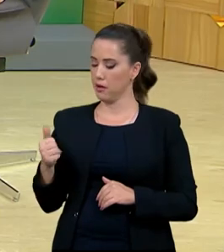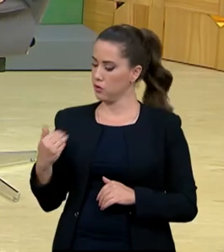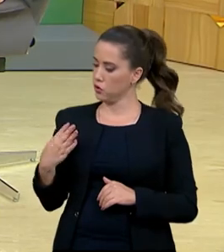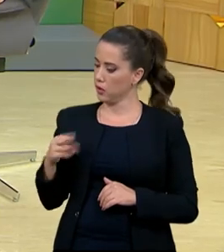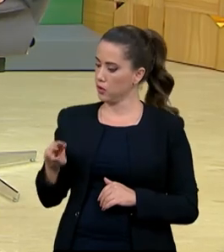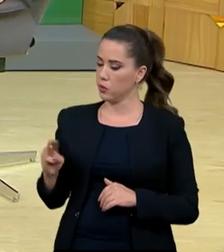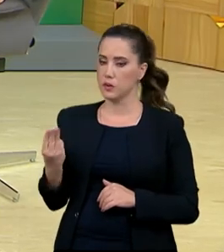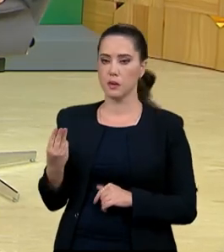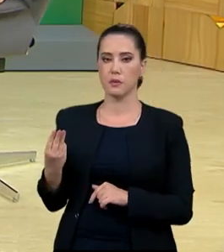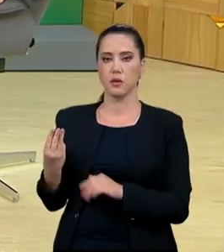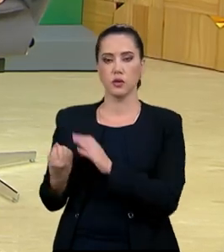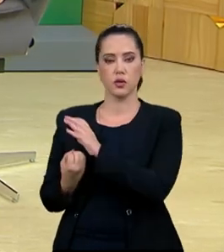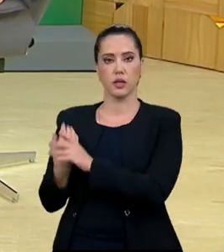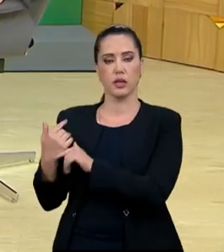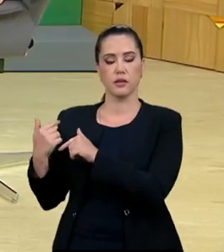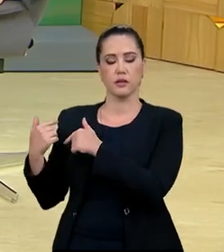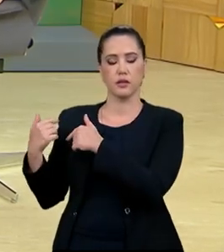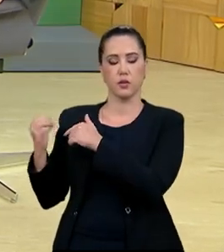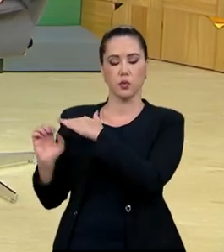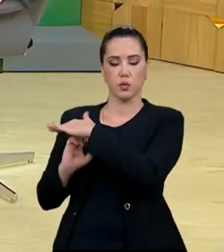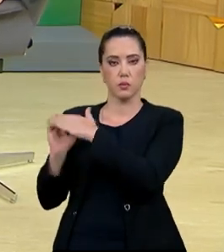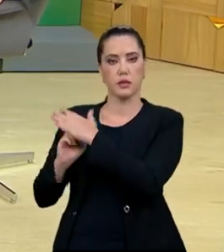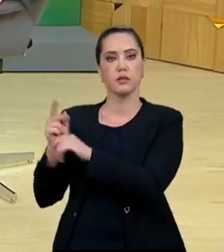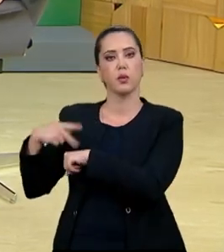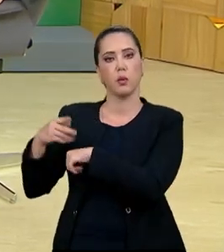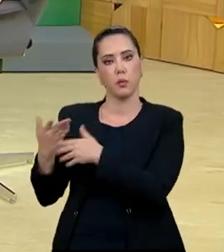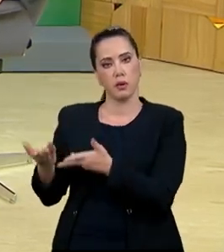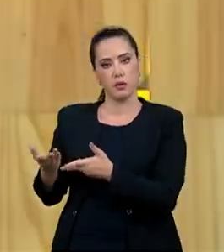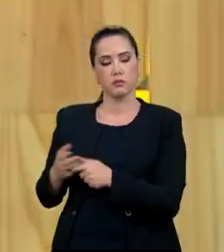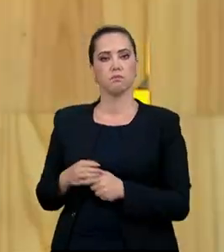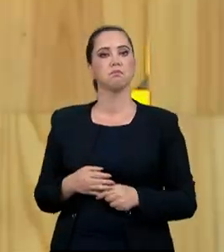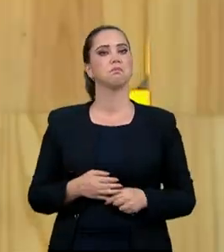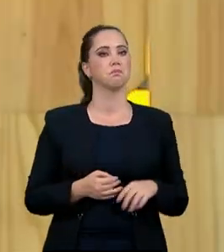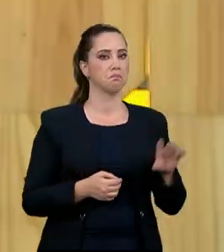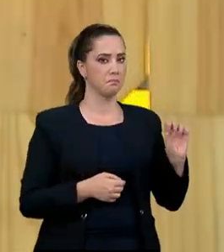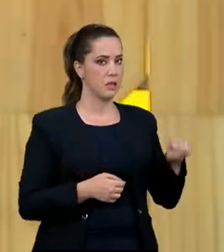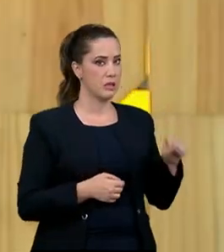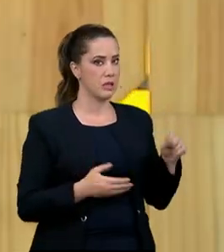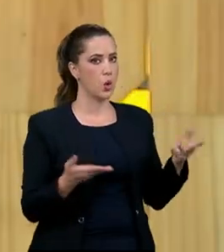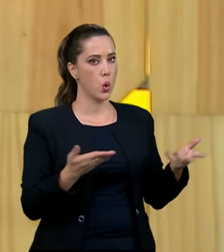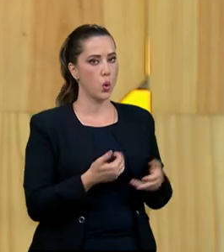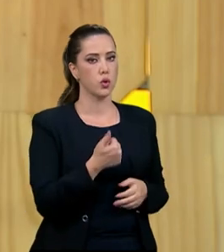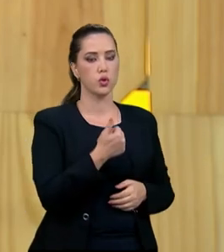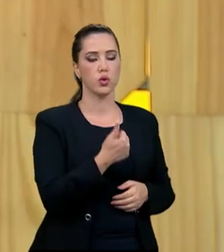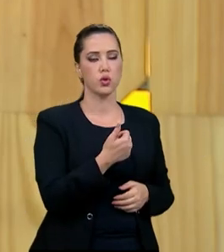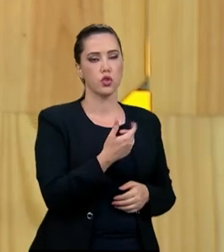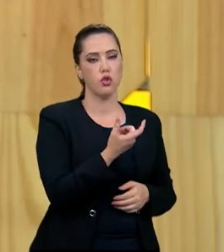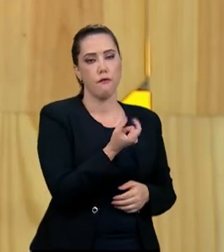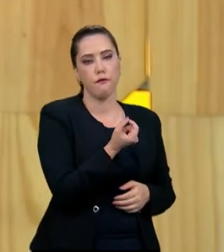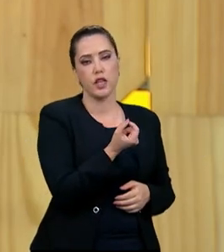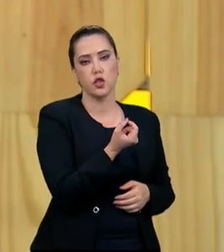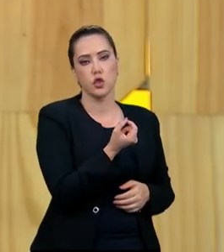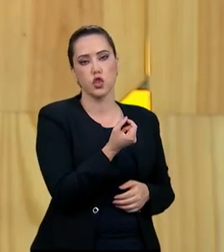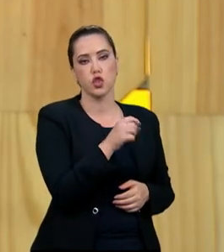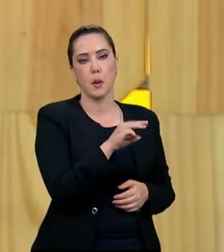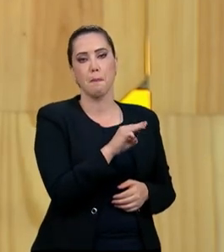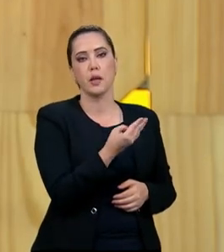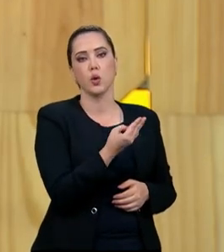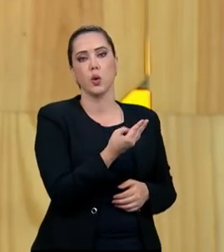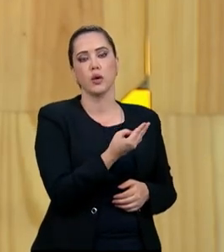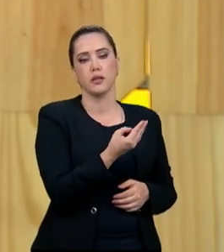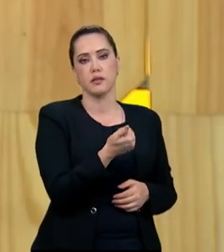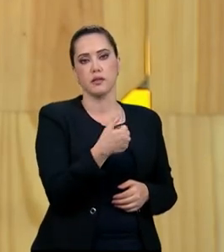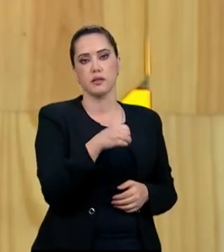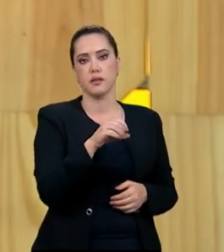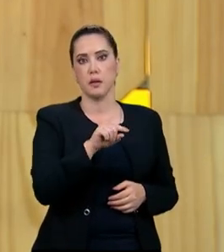milhões de MEIs no país atualmente. Exatamente. A gente tem em torno de 14 milhões. Hoje o Brasil tem 20 milhões e 100 mil